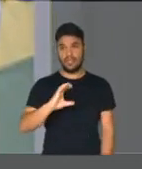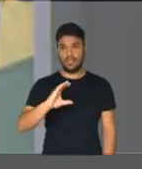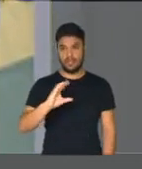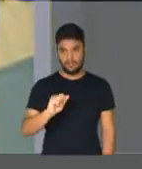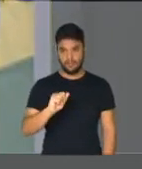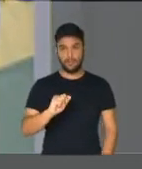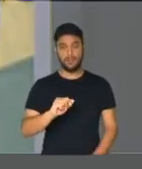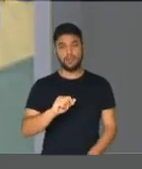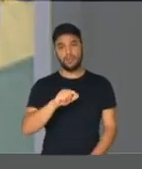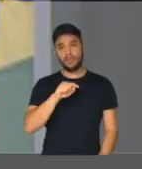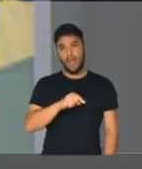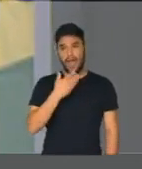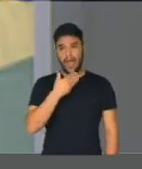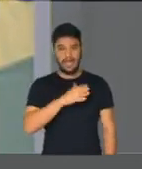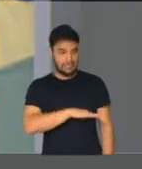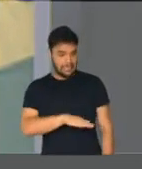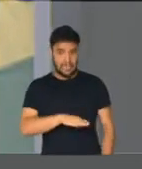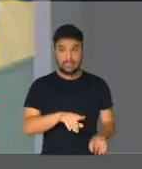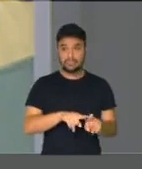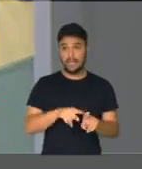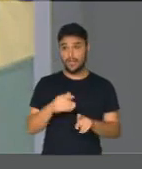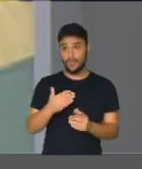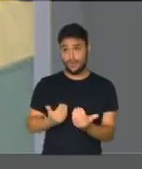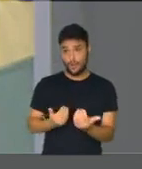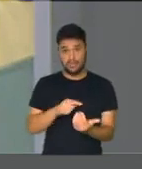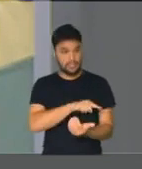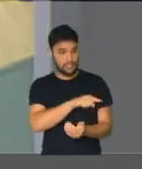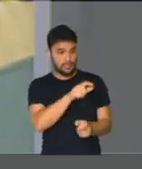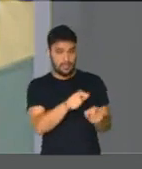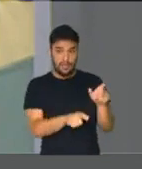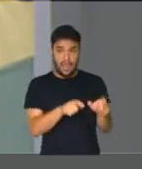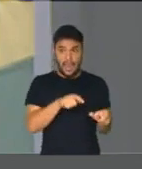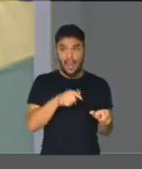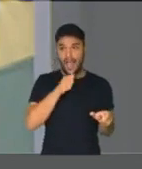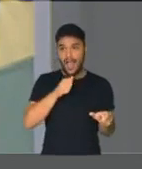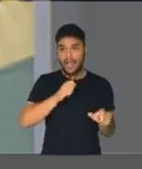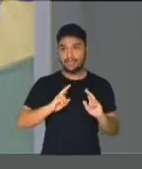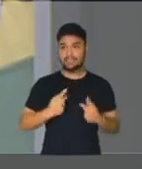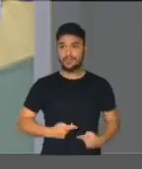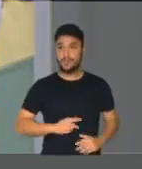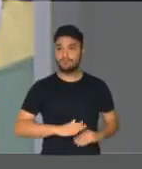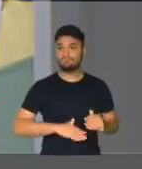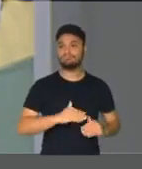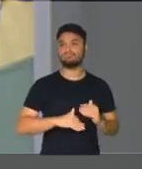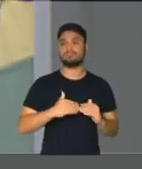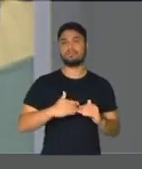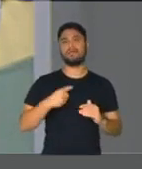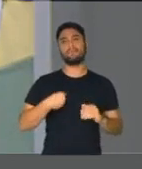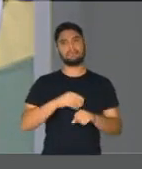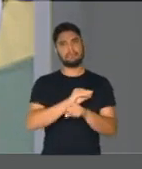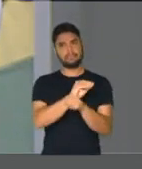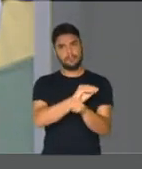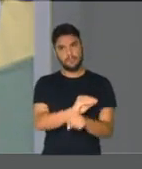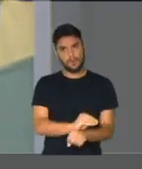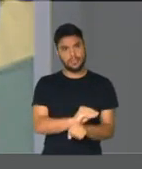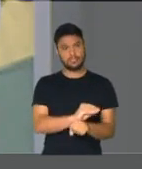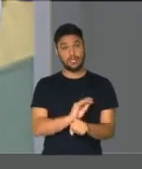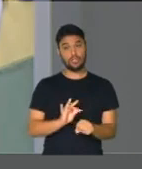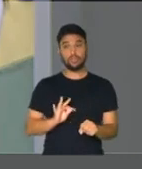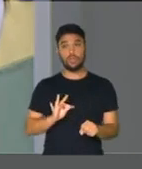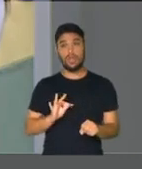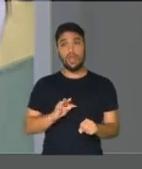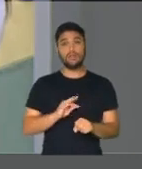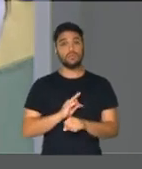criança e o adolescente, por serem indivíduos em desenvolvimento, devem ser protegidos de toda e